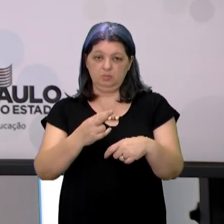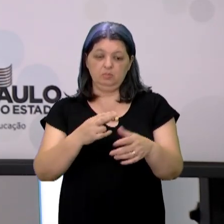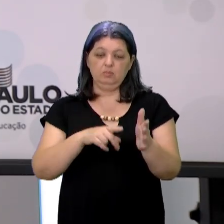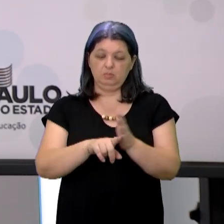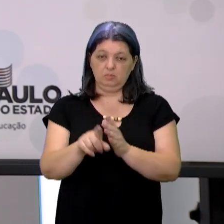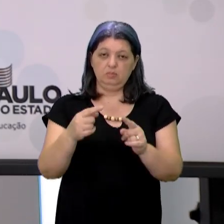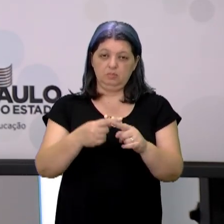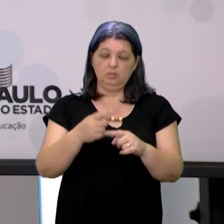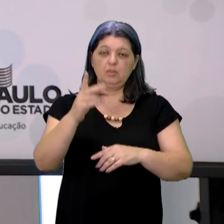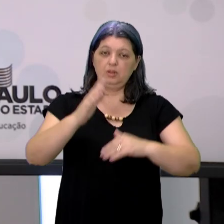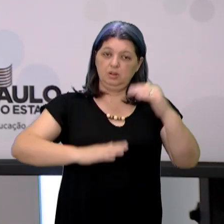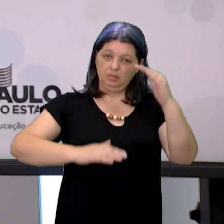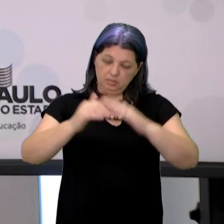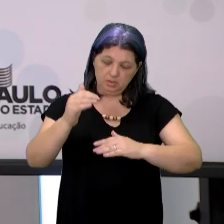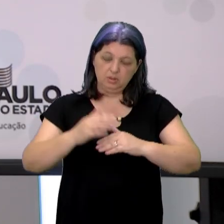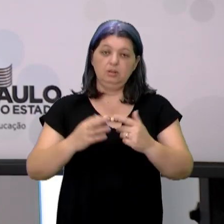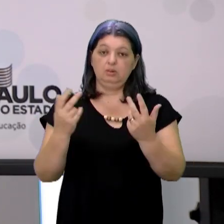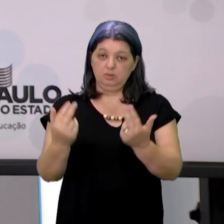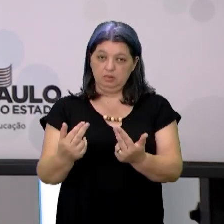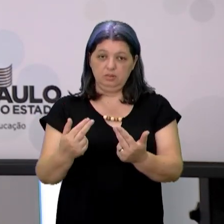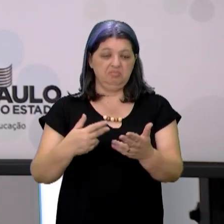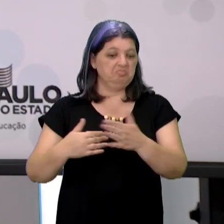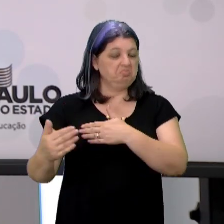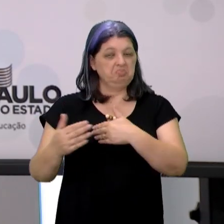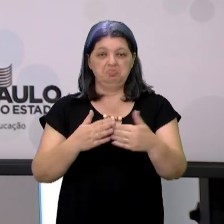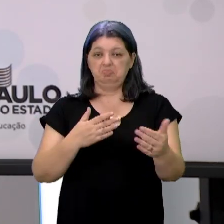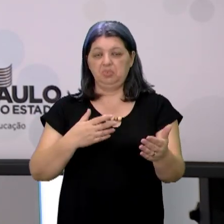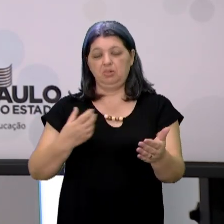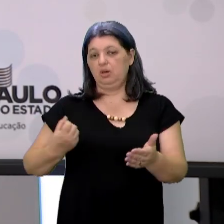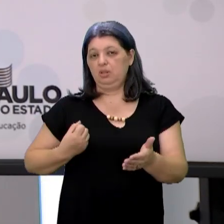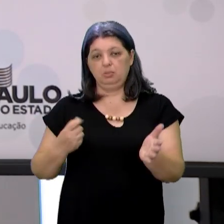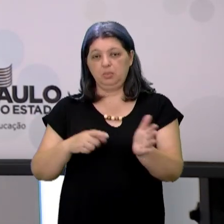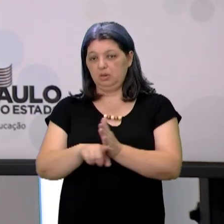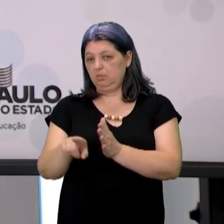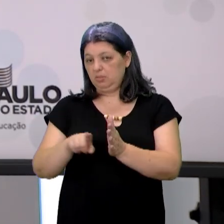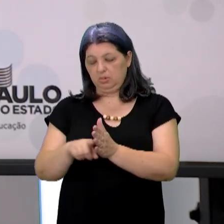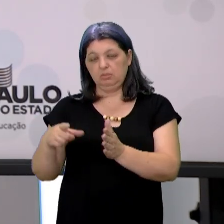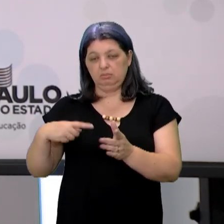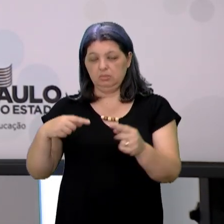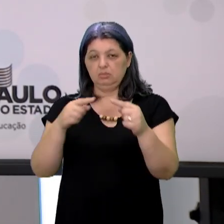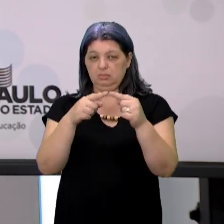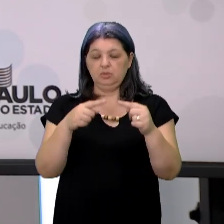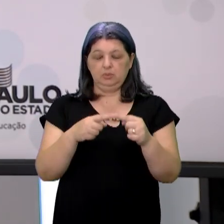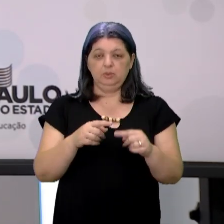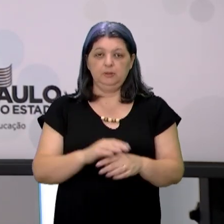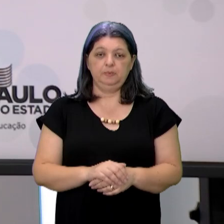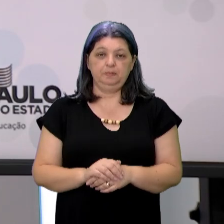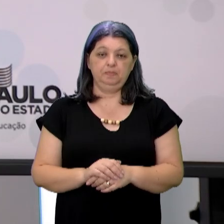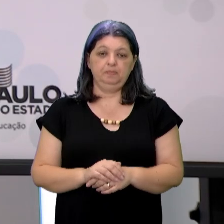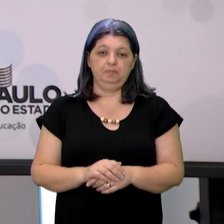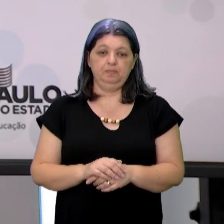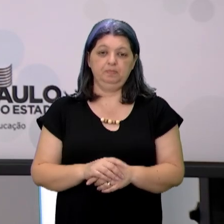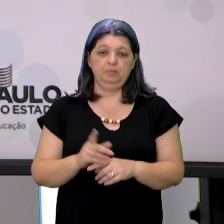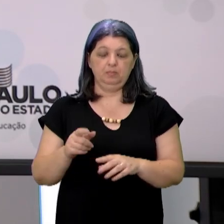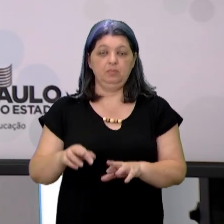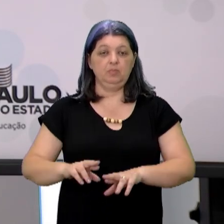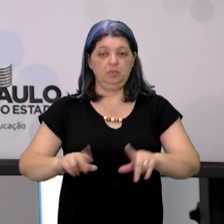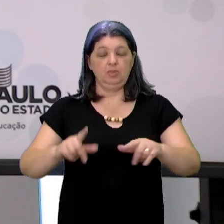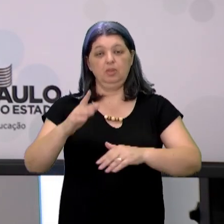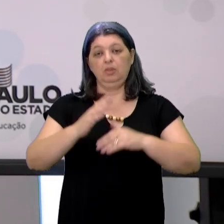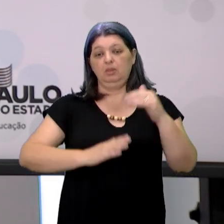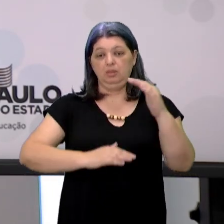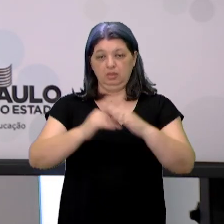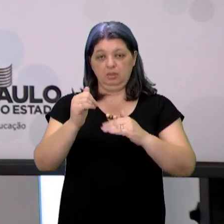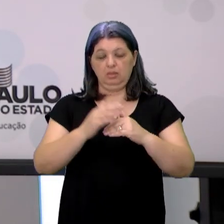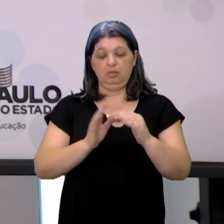focar, porque a mesma habilidade vai ser exigida em qualquer questão do mesmo, que tiver o mesmo sentido, tá? Então, a questão vai diferenciar, mas a habilidade